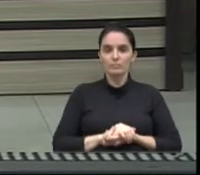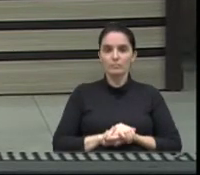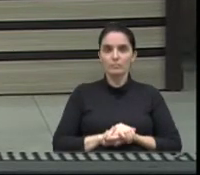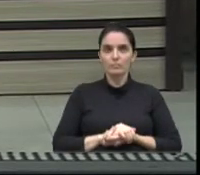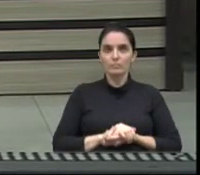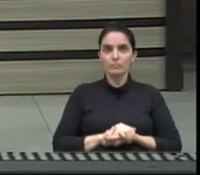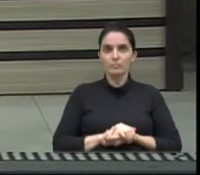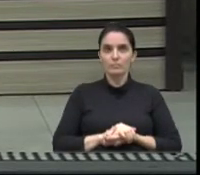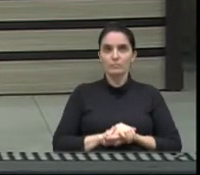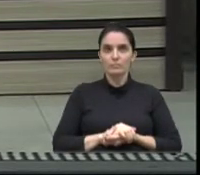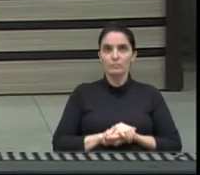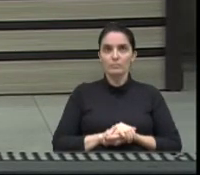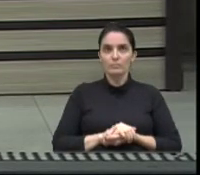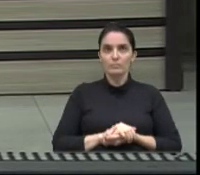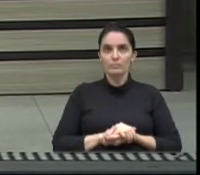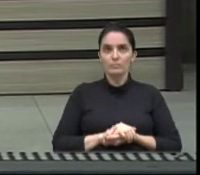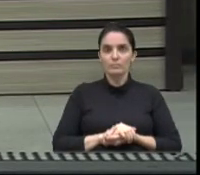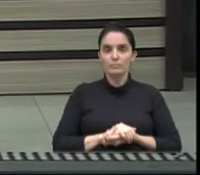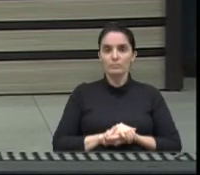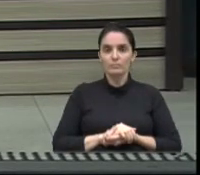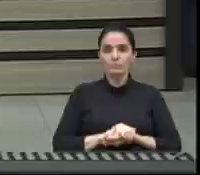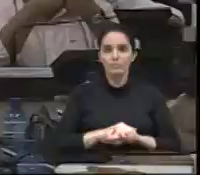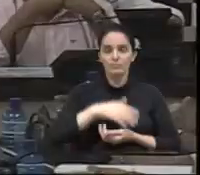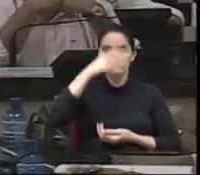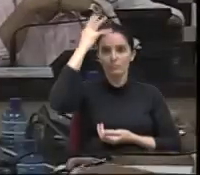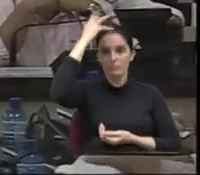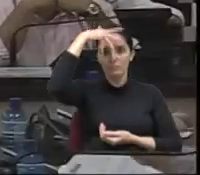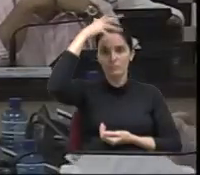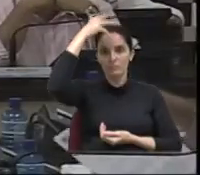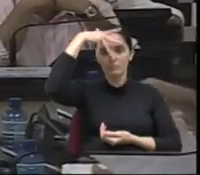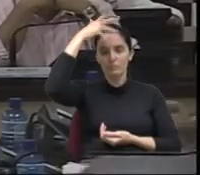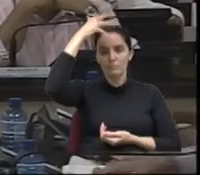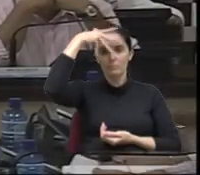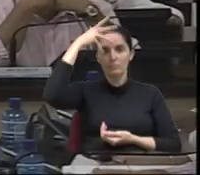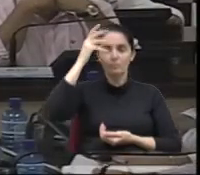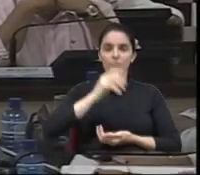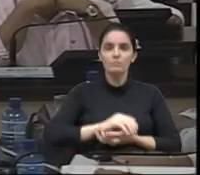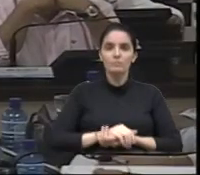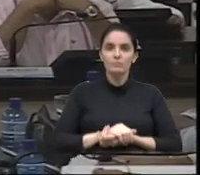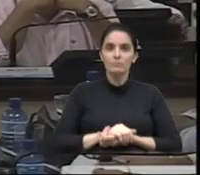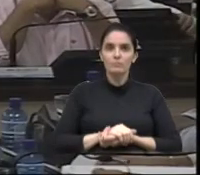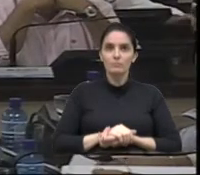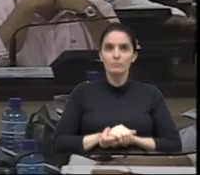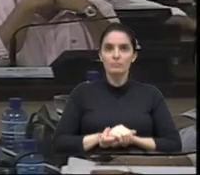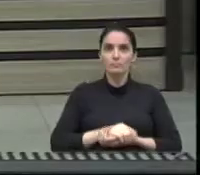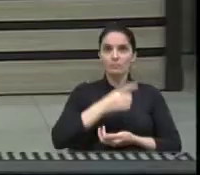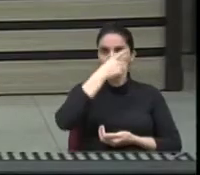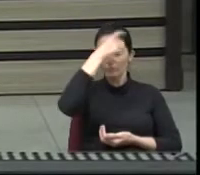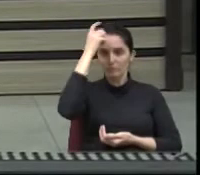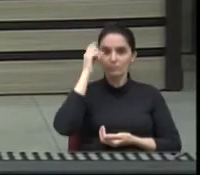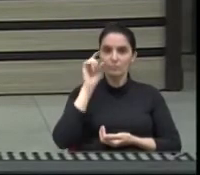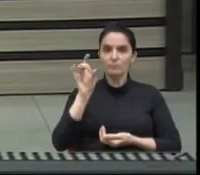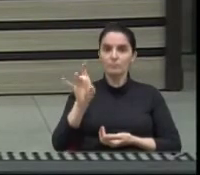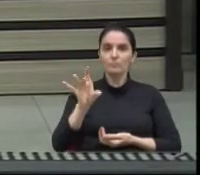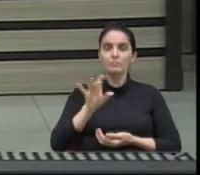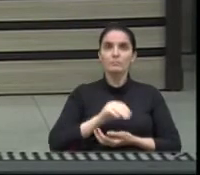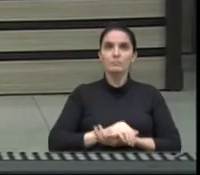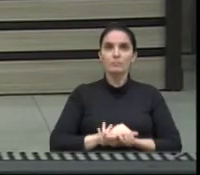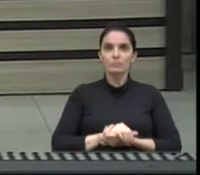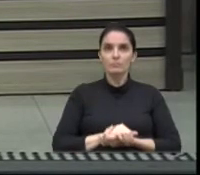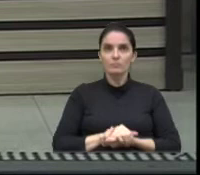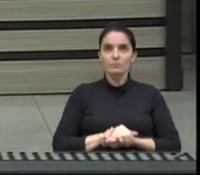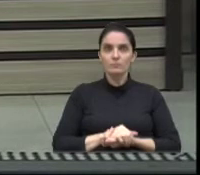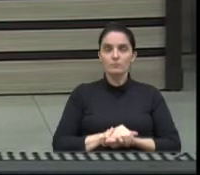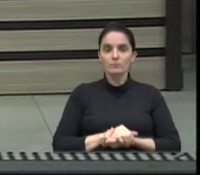Quero discutir, presidente. Desejo discutir também, senhor presidente. Wagner Barbosa. Quero